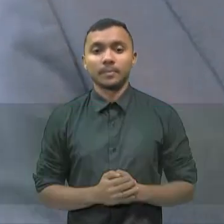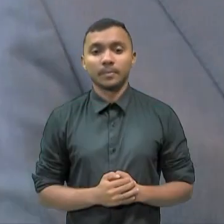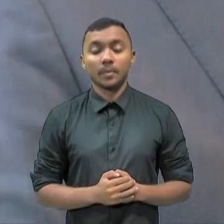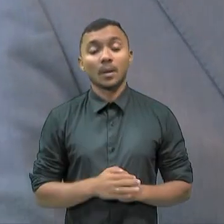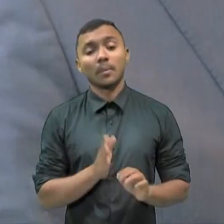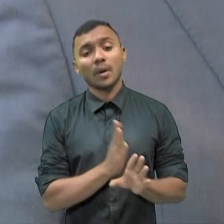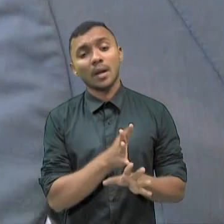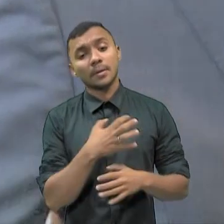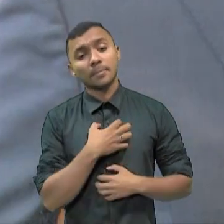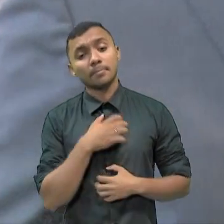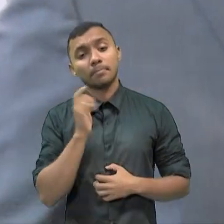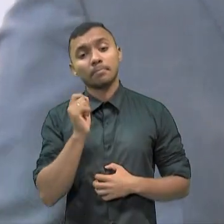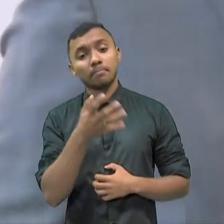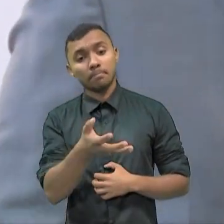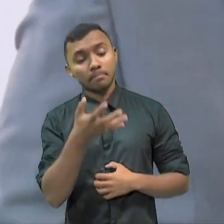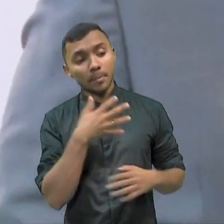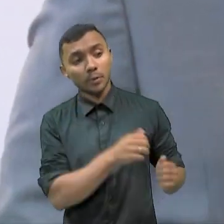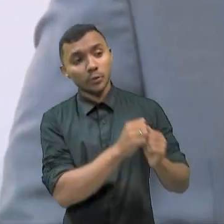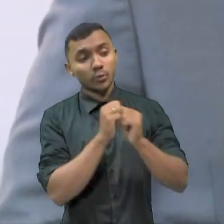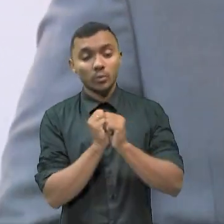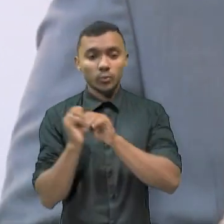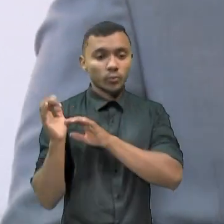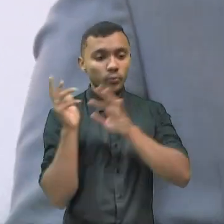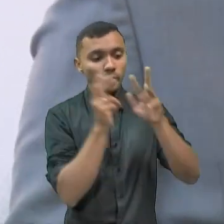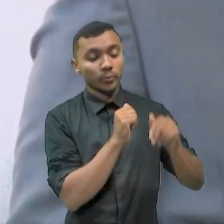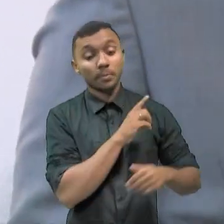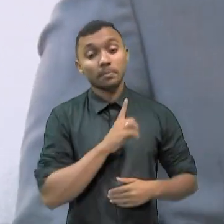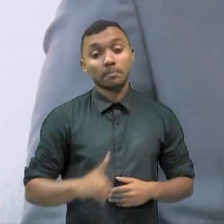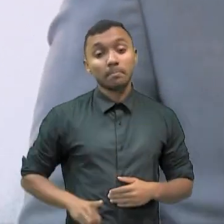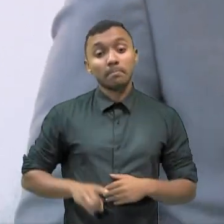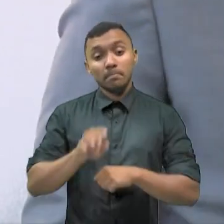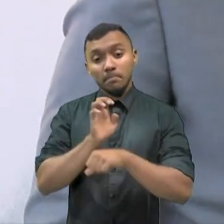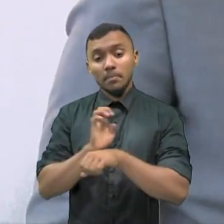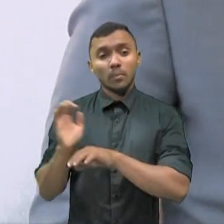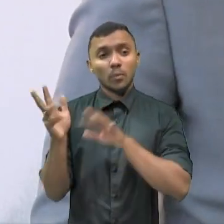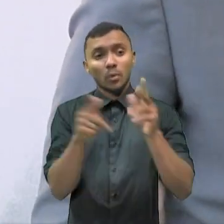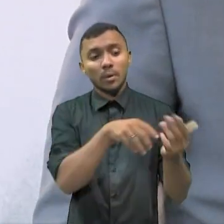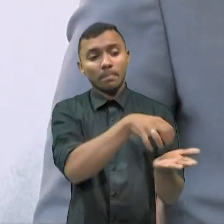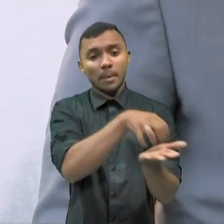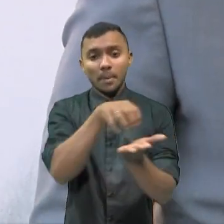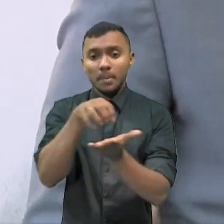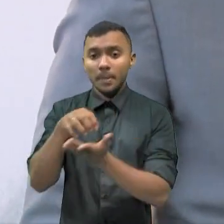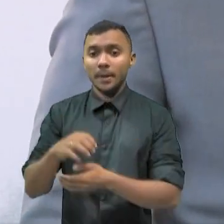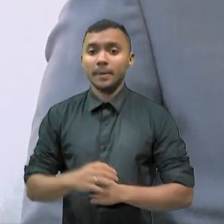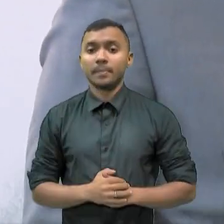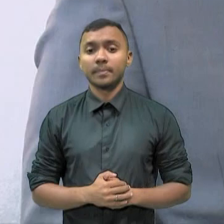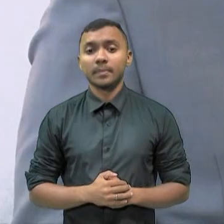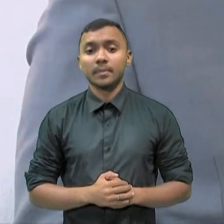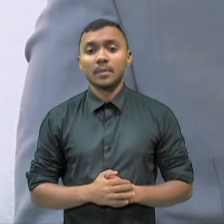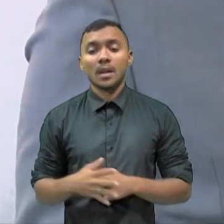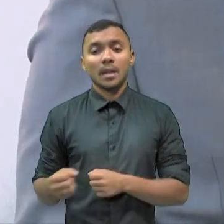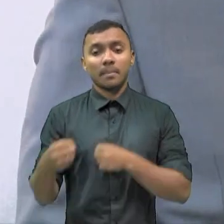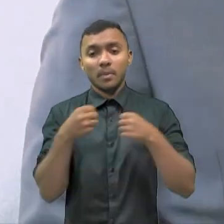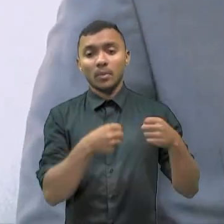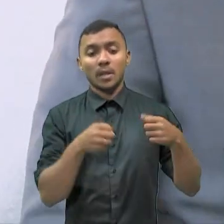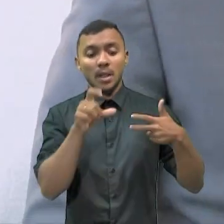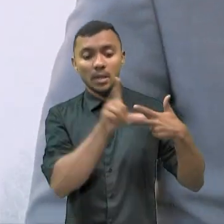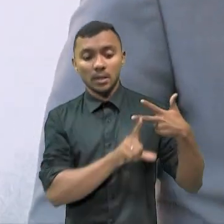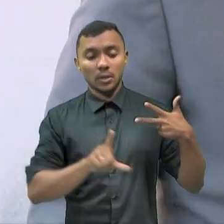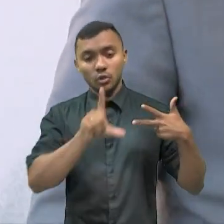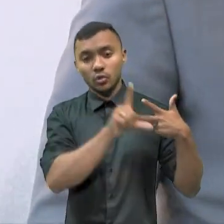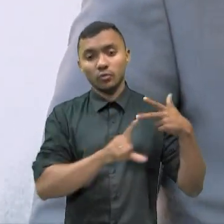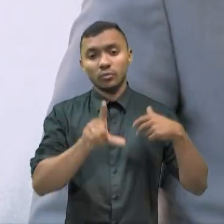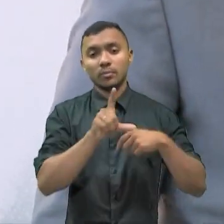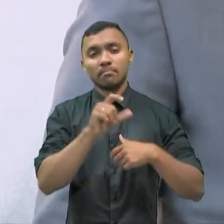que é reunir todos os deputados estaduais, todos os servidores, né, que compõem o Poder Legislativo dos Estados